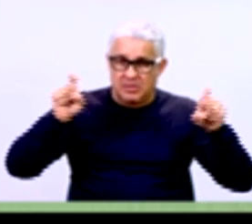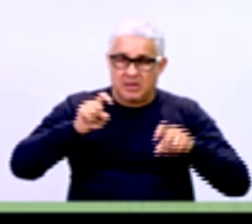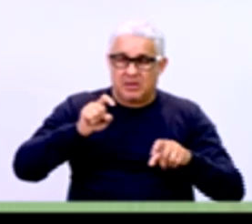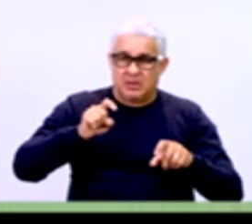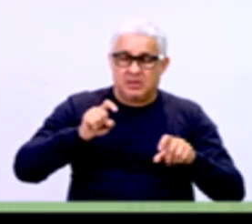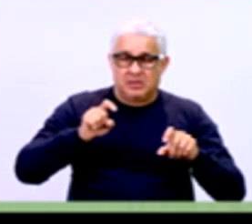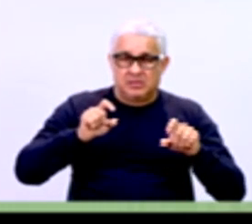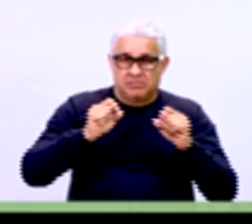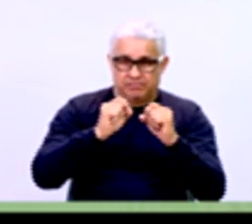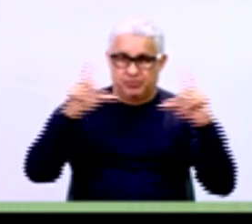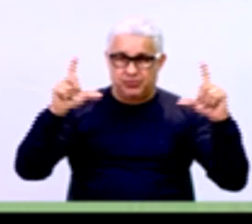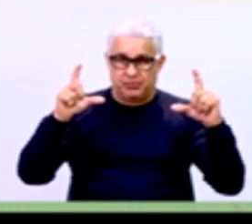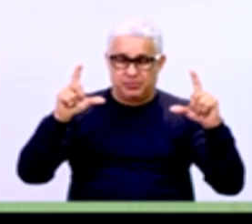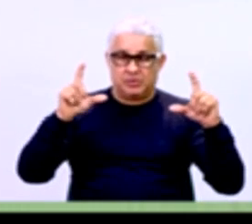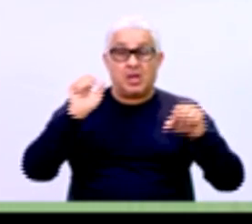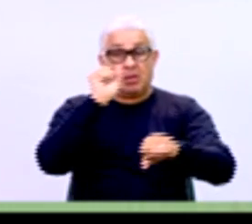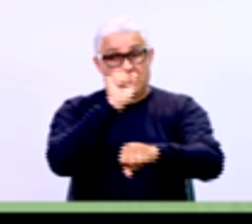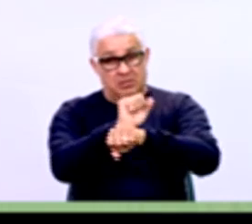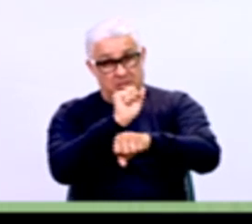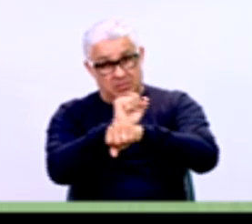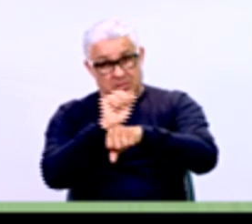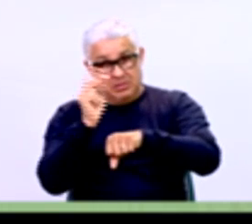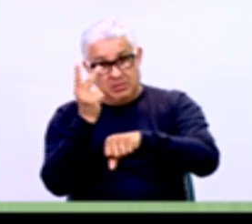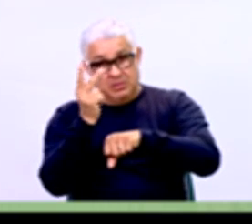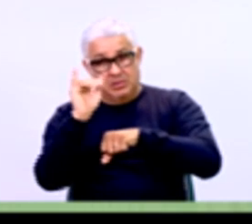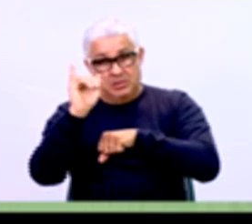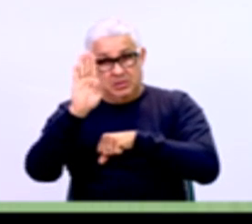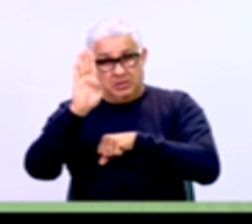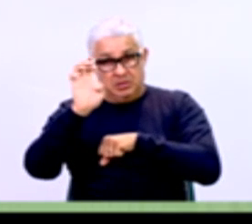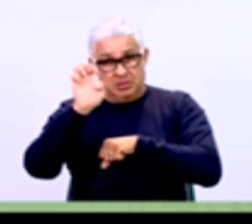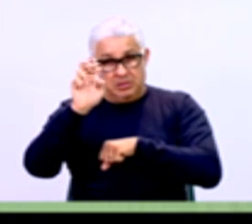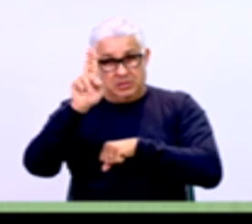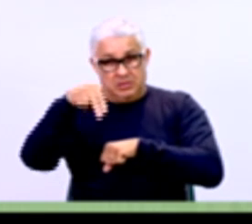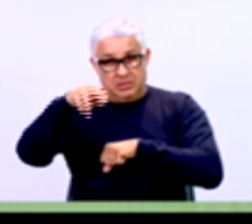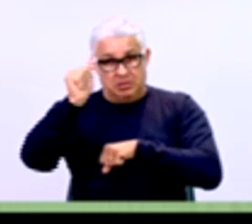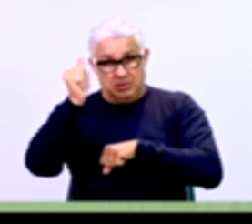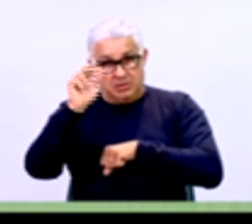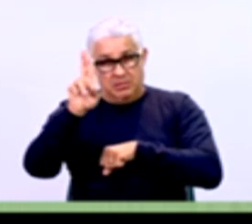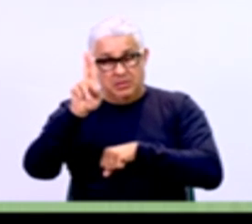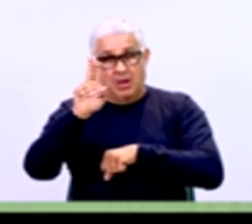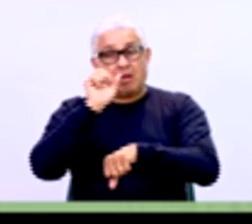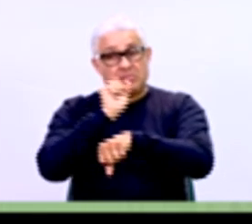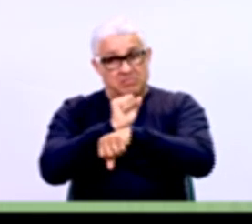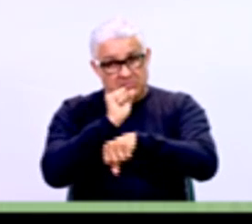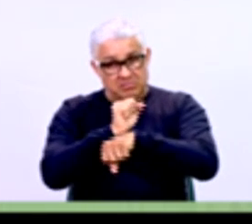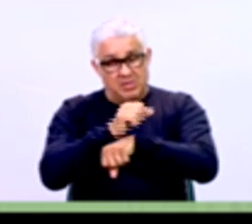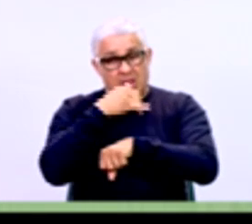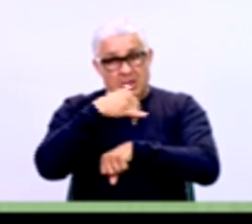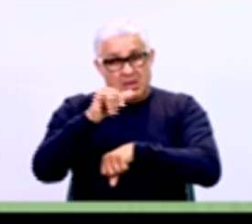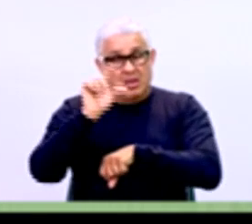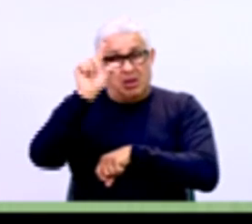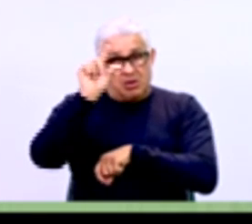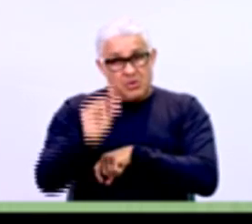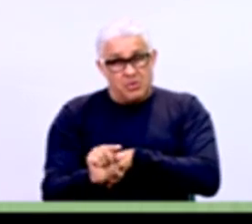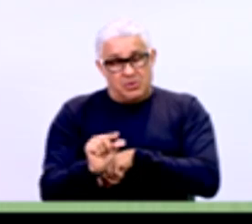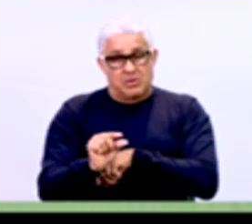de espera, deixa hibernando, enfim. É a questão da economia, não é? Da energia que você está fazendo no seu ambiente de trabalho.